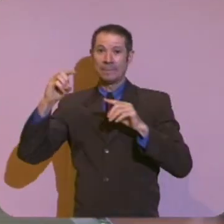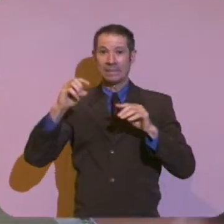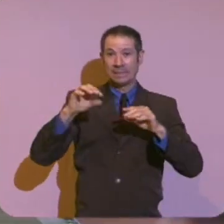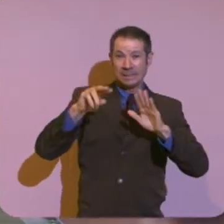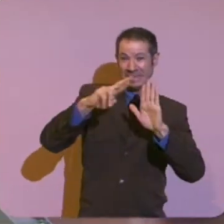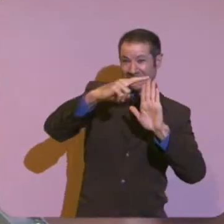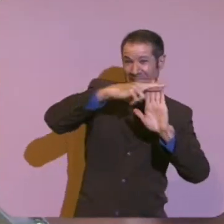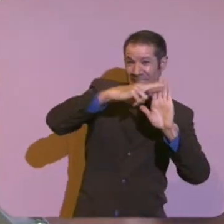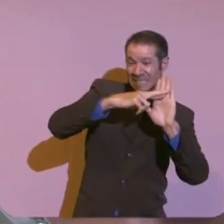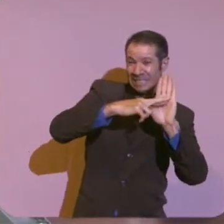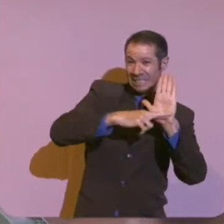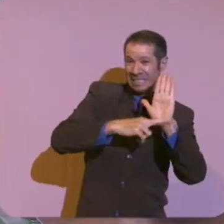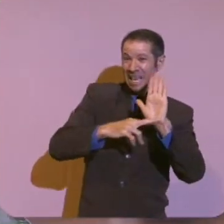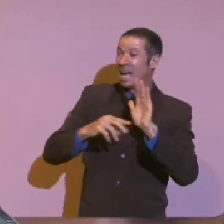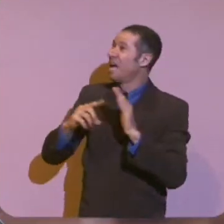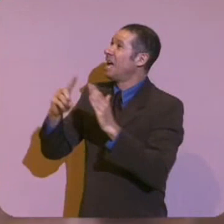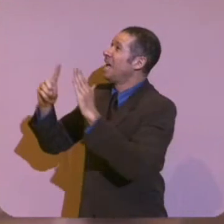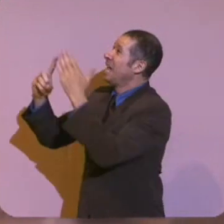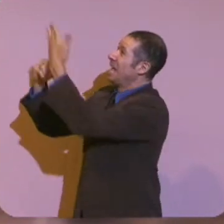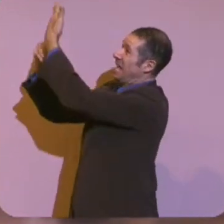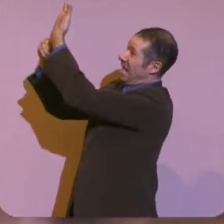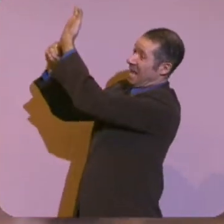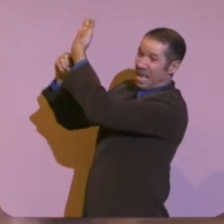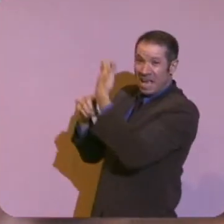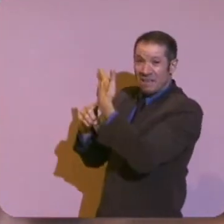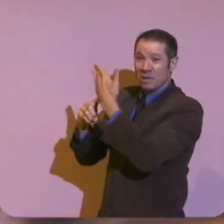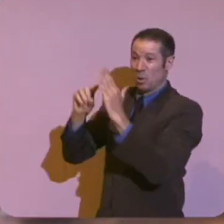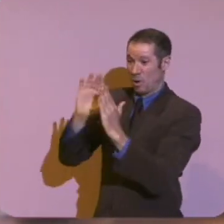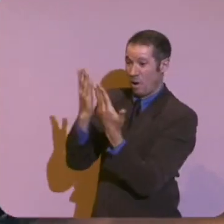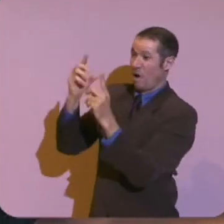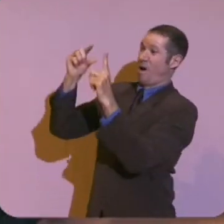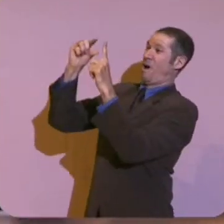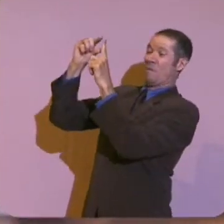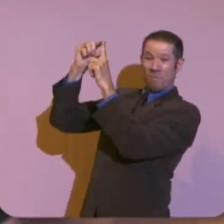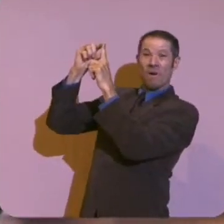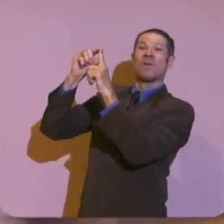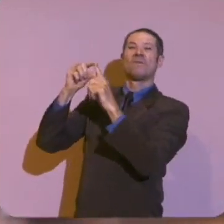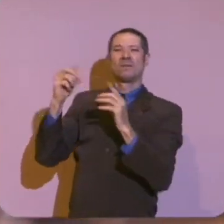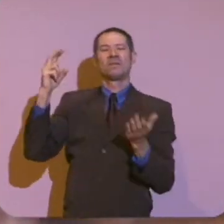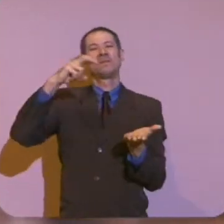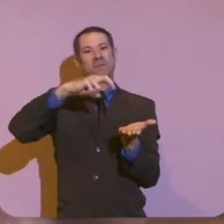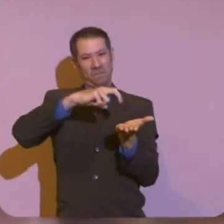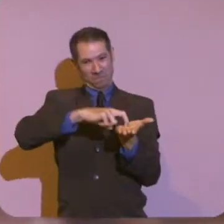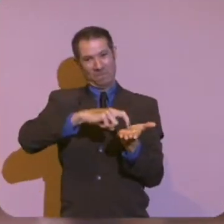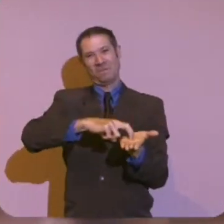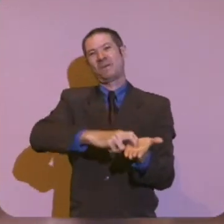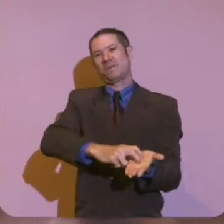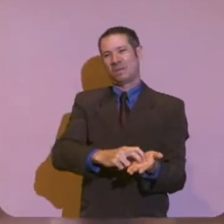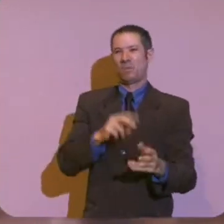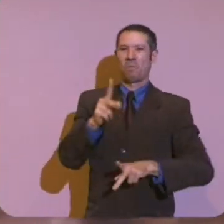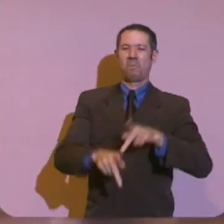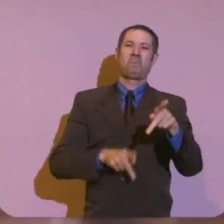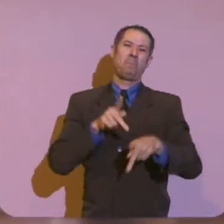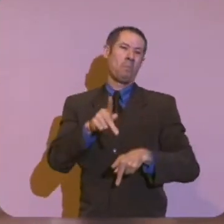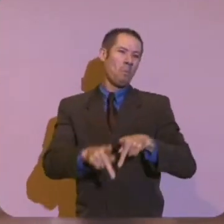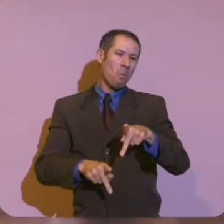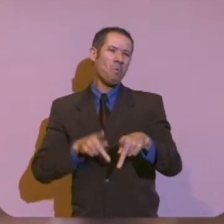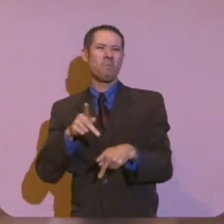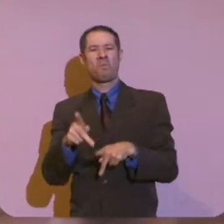Ele revelou para a gente na palavra de Deus. E hoje pela manhã eu falei que o povo